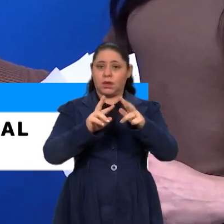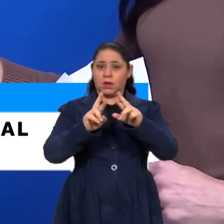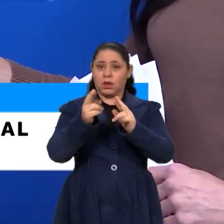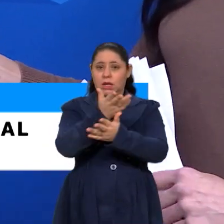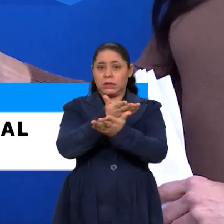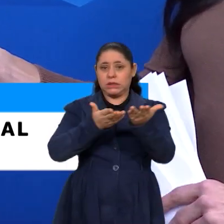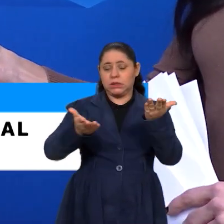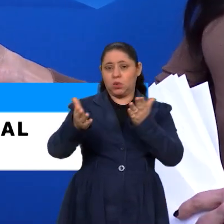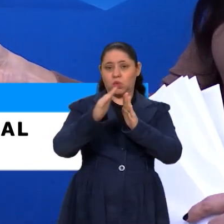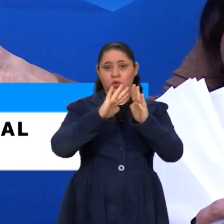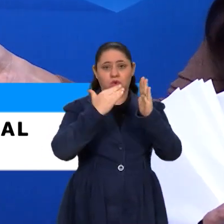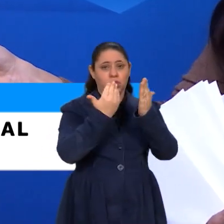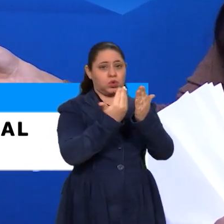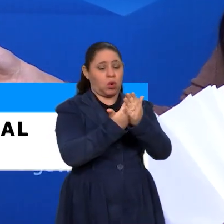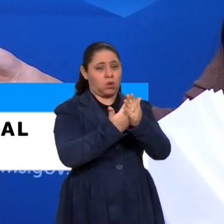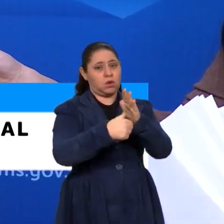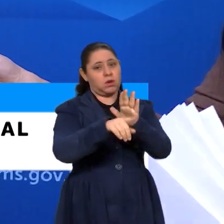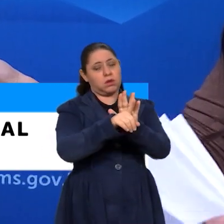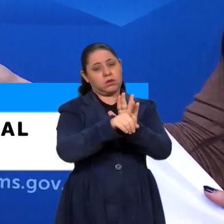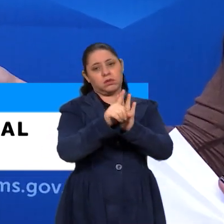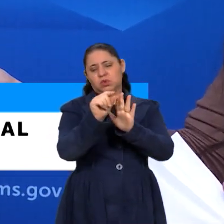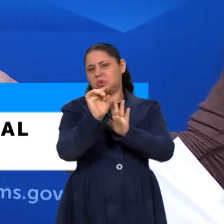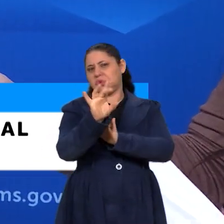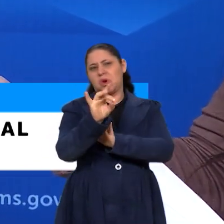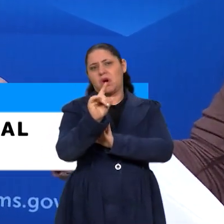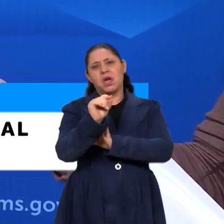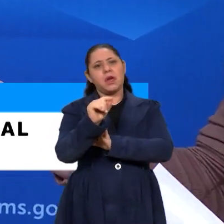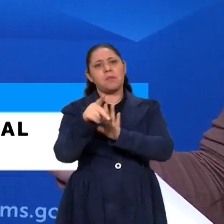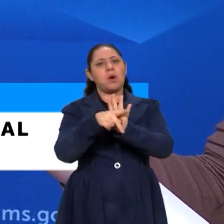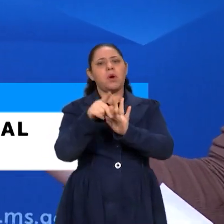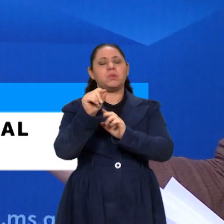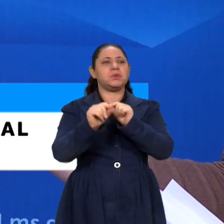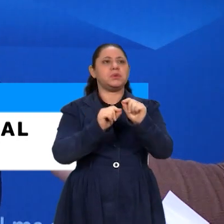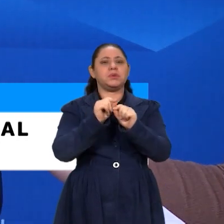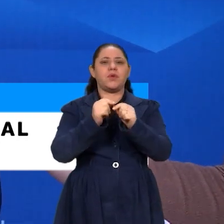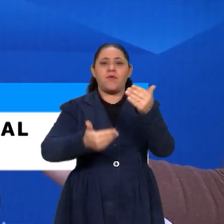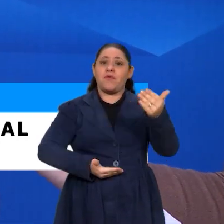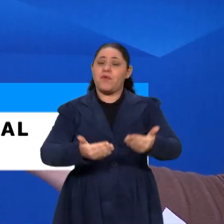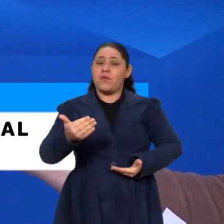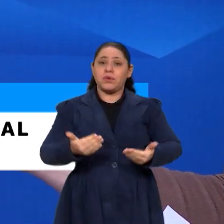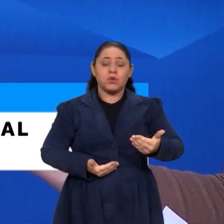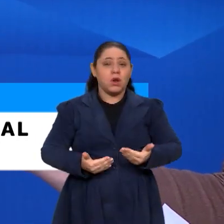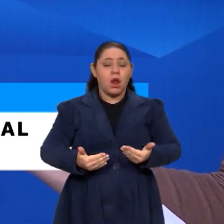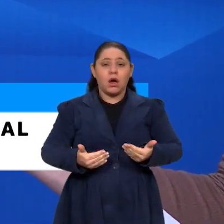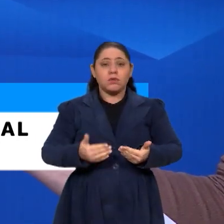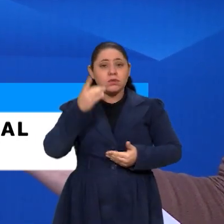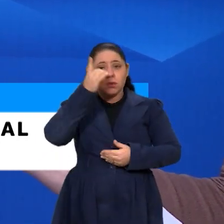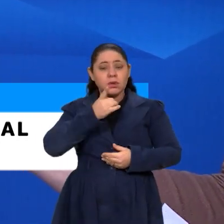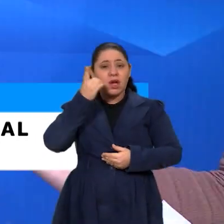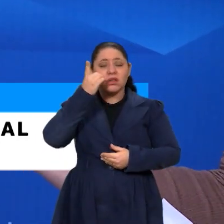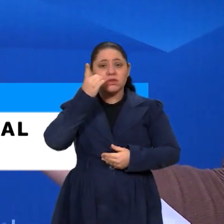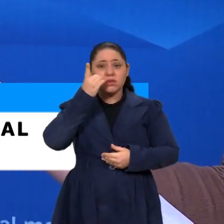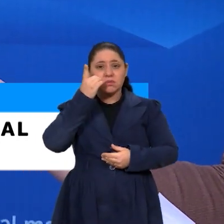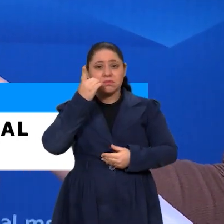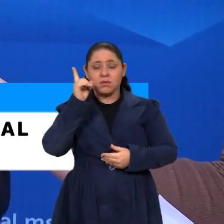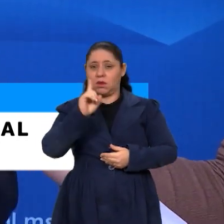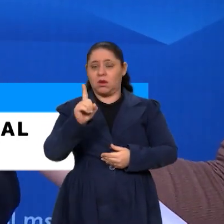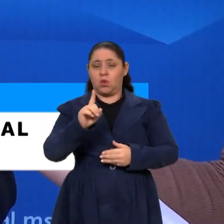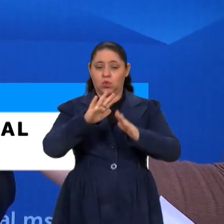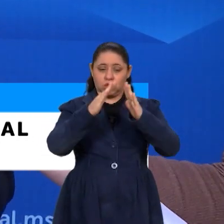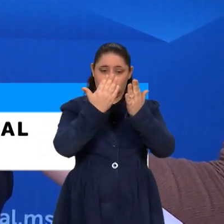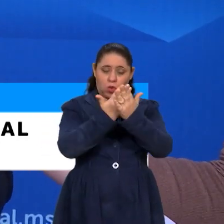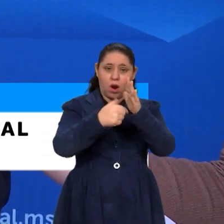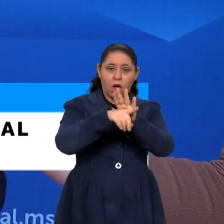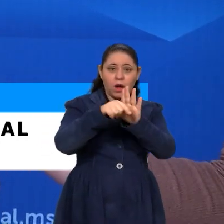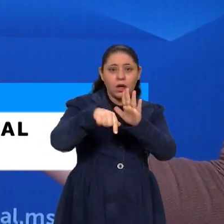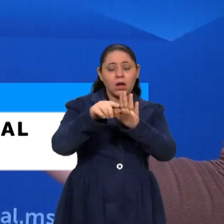sociedade, né? A escola do Legislativo não é uma escola só para funcionários do parlamento, mas no caso aqui